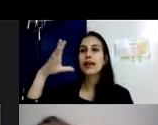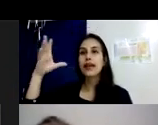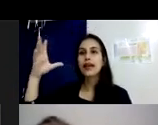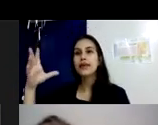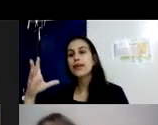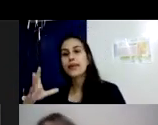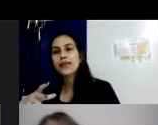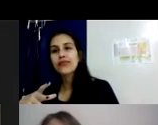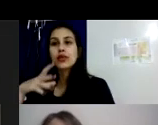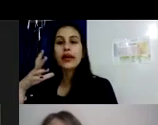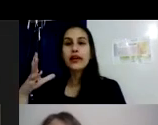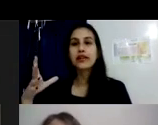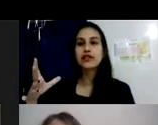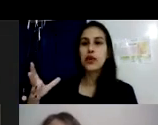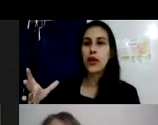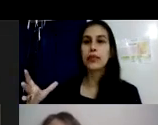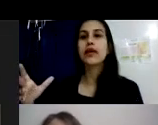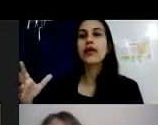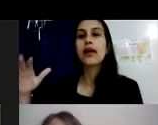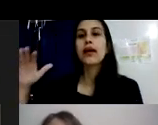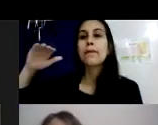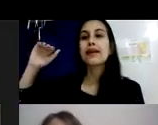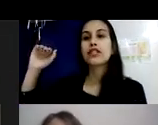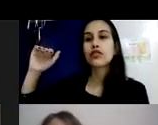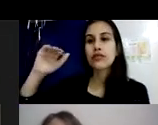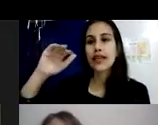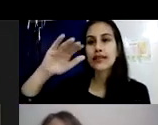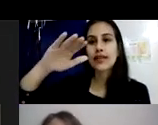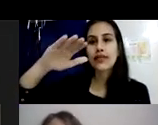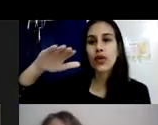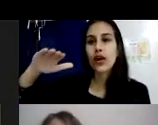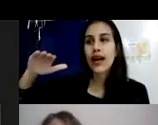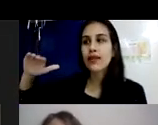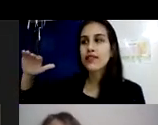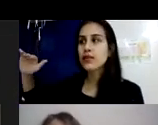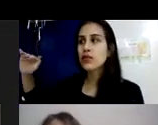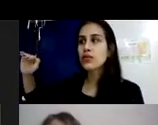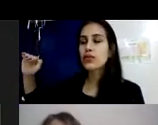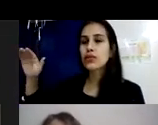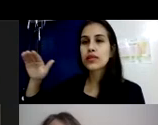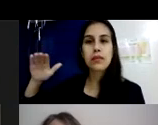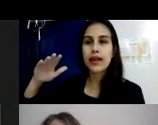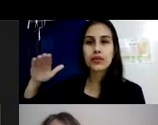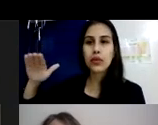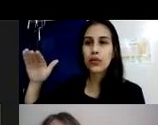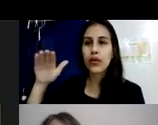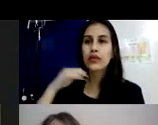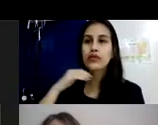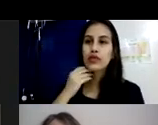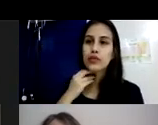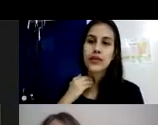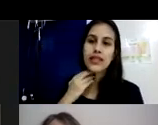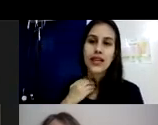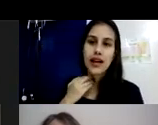um pedreiro, fazer uma grande obra. Mas tenta fazer com cimento ou com qualquer